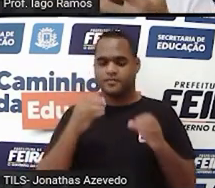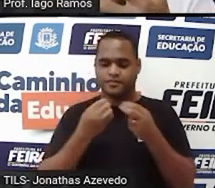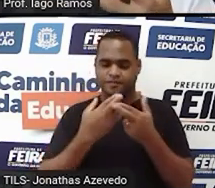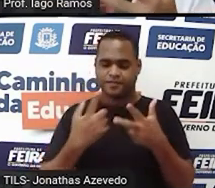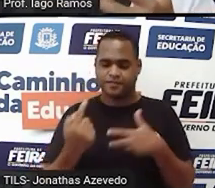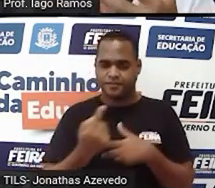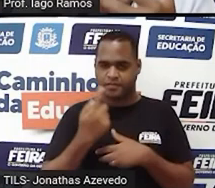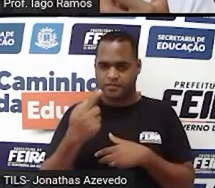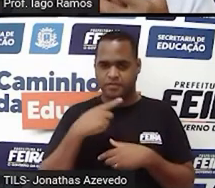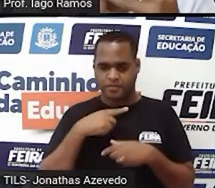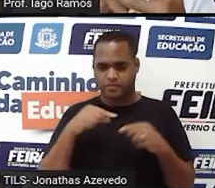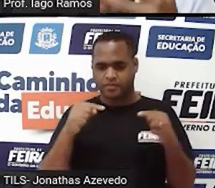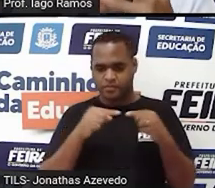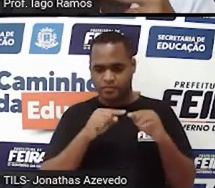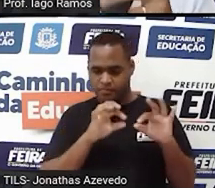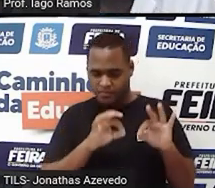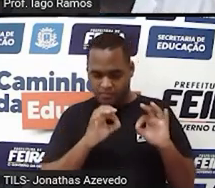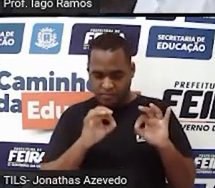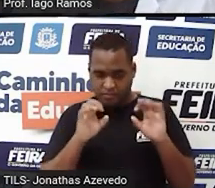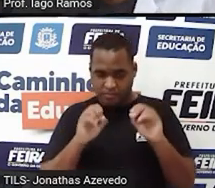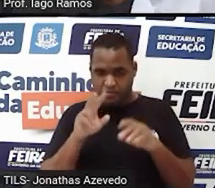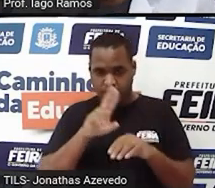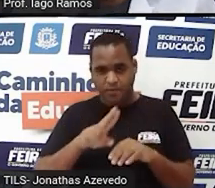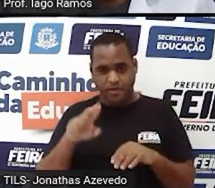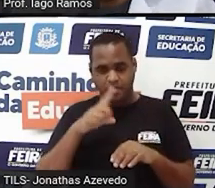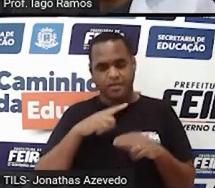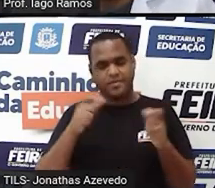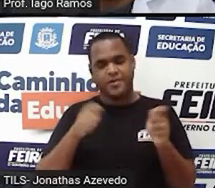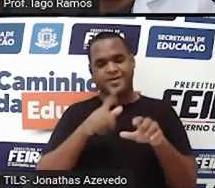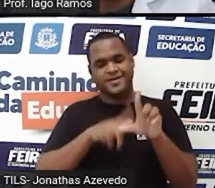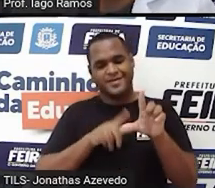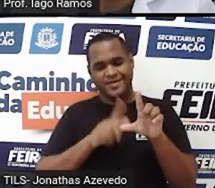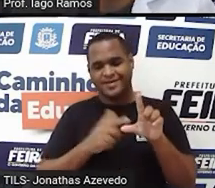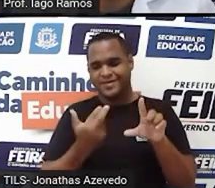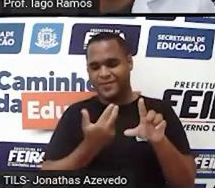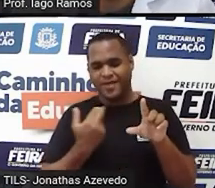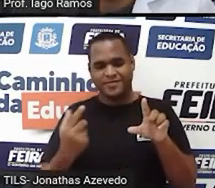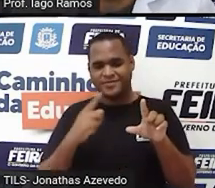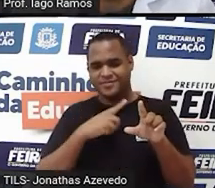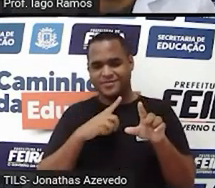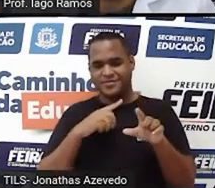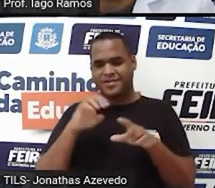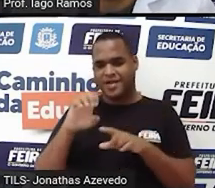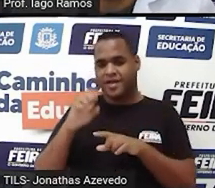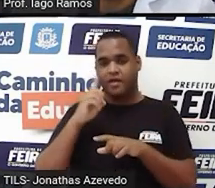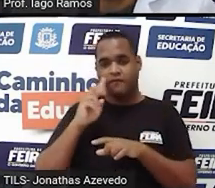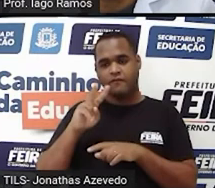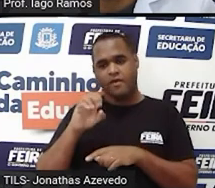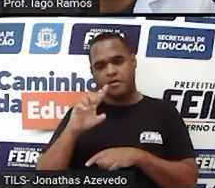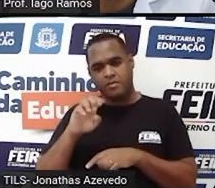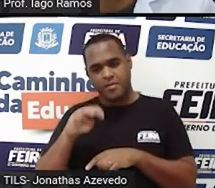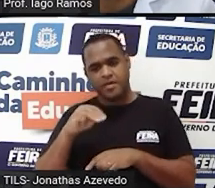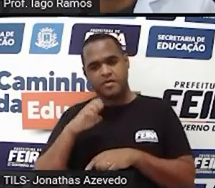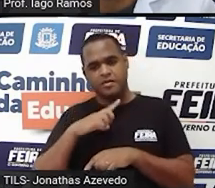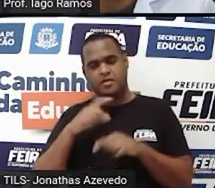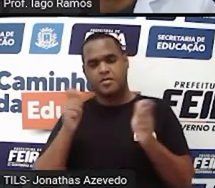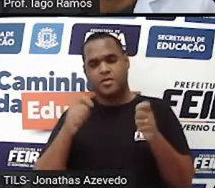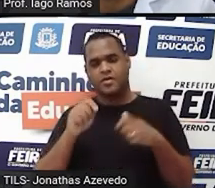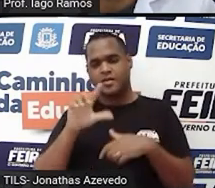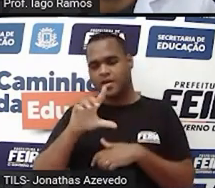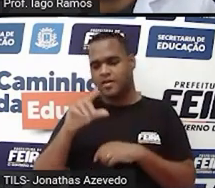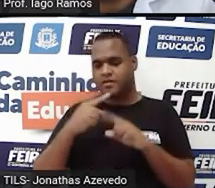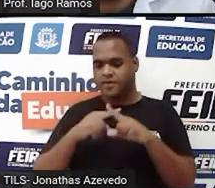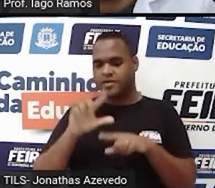tem a mesma medida então a gente pode usar uma letra só aqui eu tô usando a letra L ó o volume do cubo é L